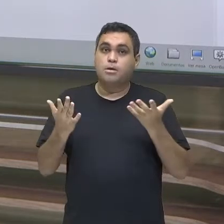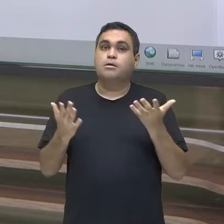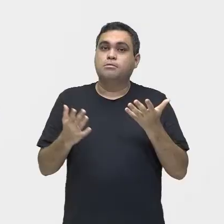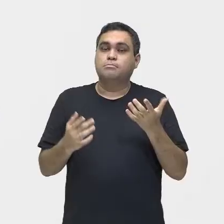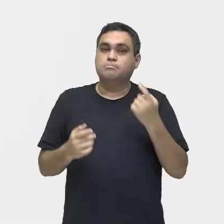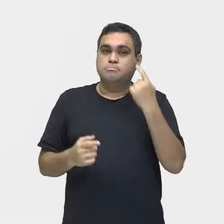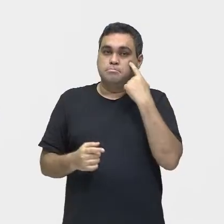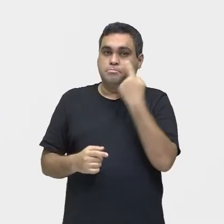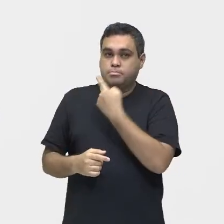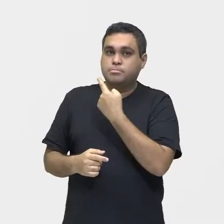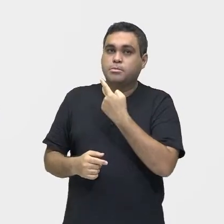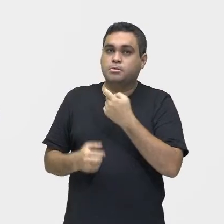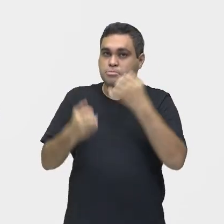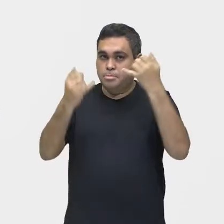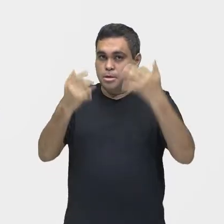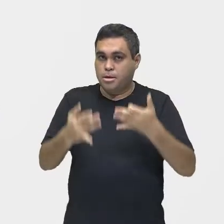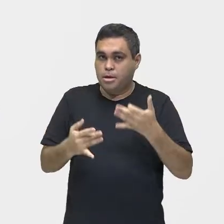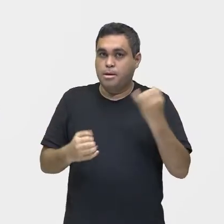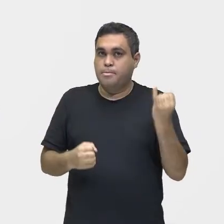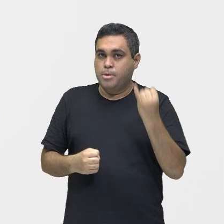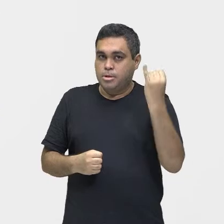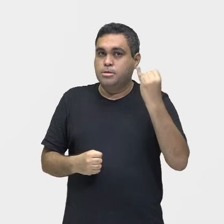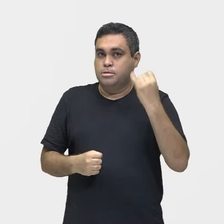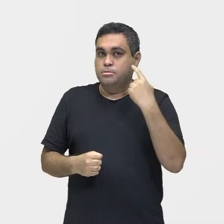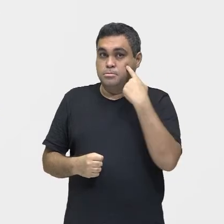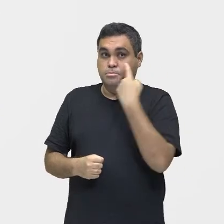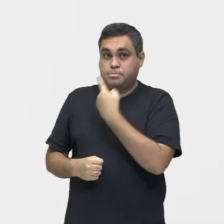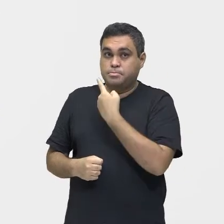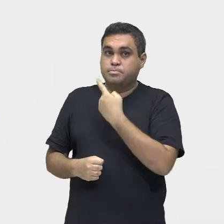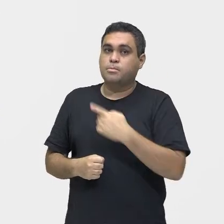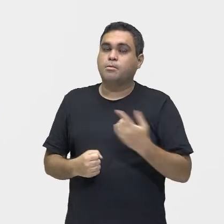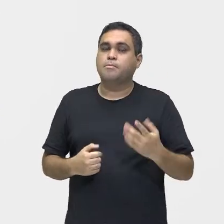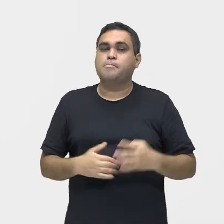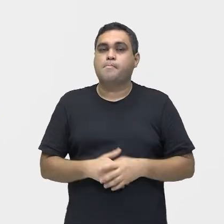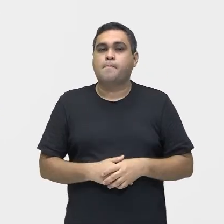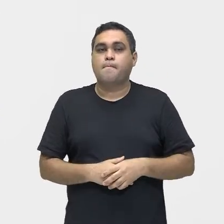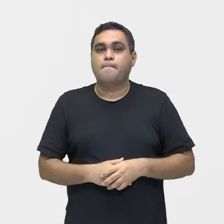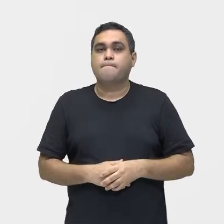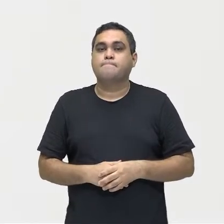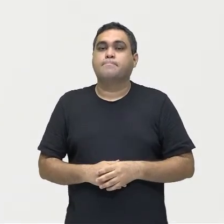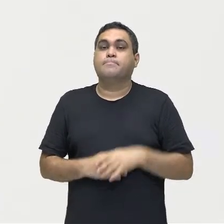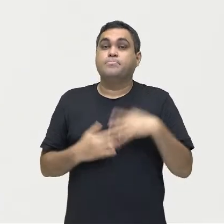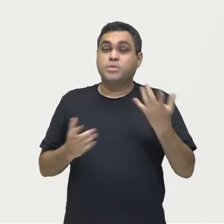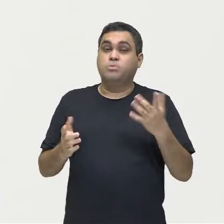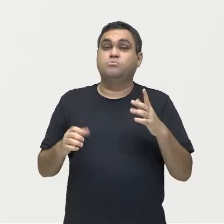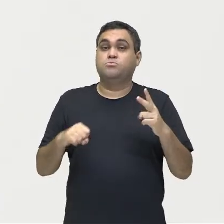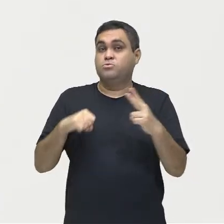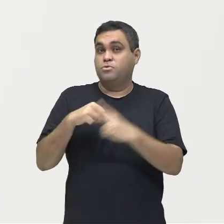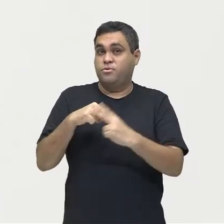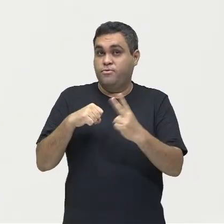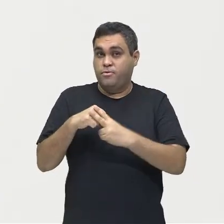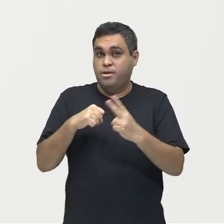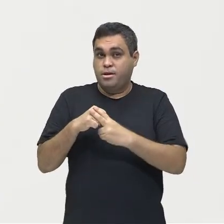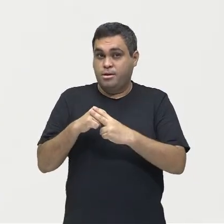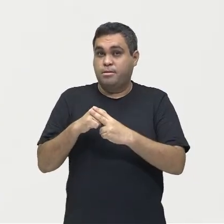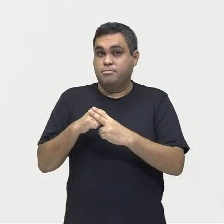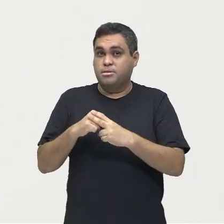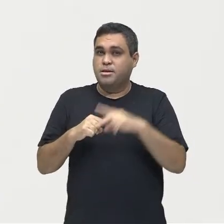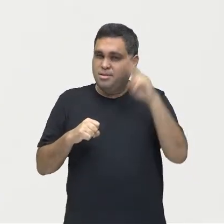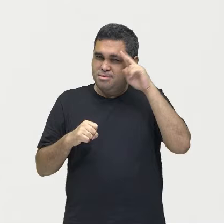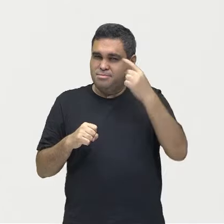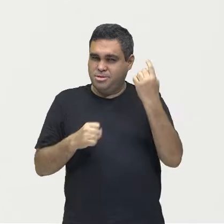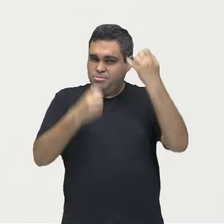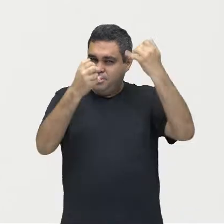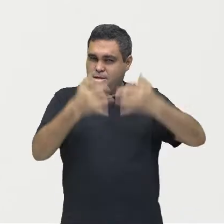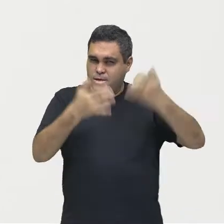importante, que já até mencionei, mas nós vamos agora desenvolver. Quando estes verbos, todos aqueles que eu